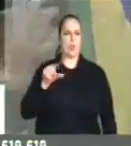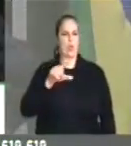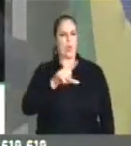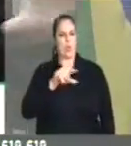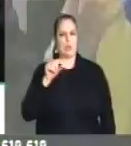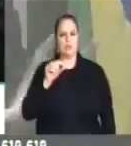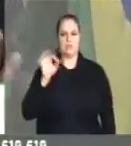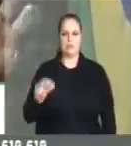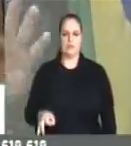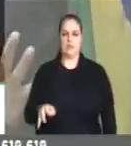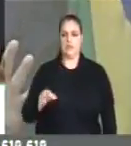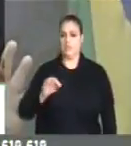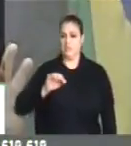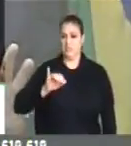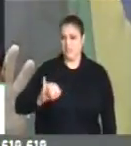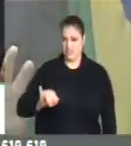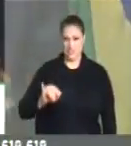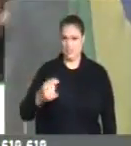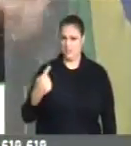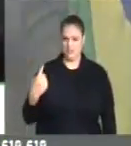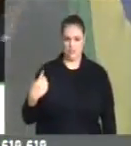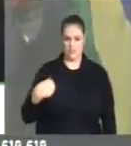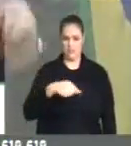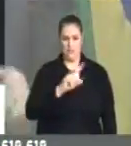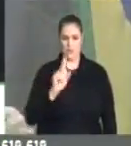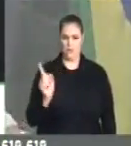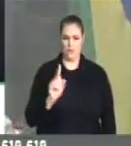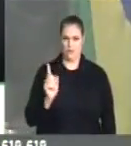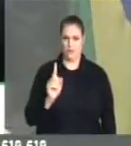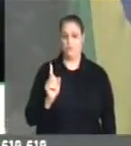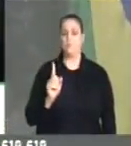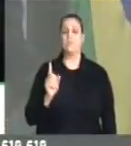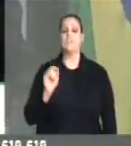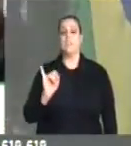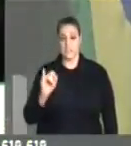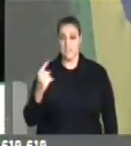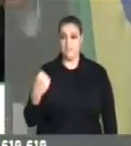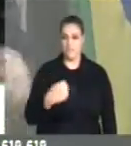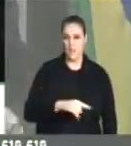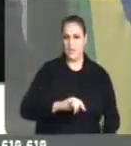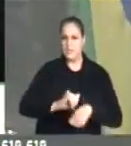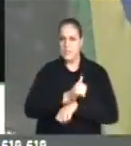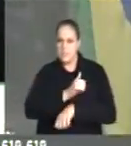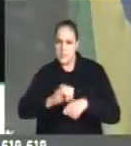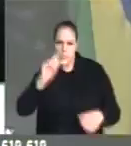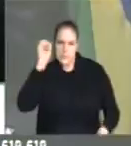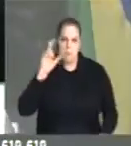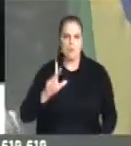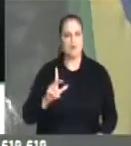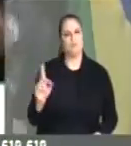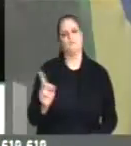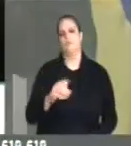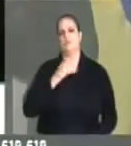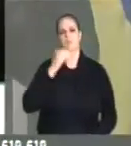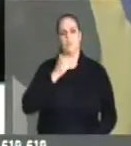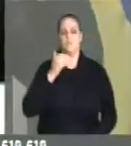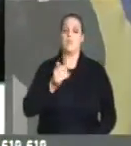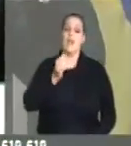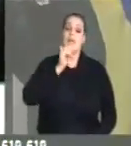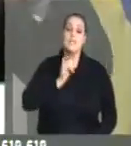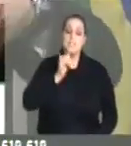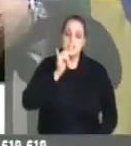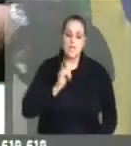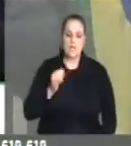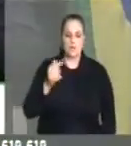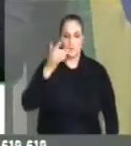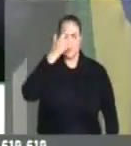se fosse para lá com artimanhas. Por exemplo, o cidadão que da primeira